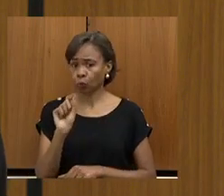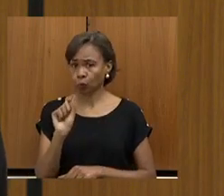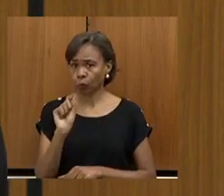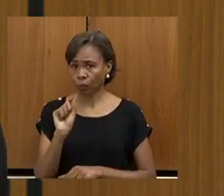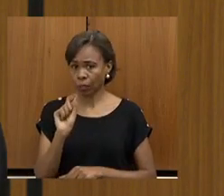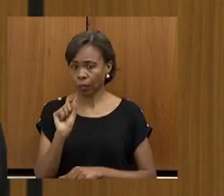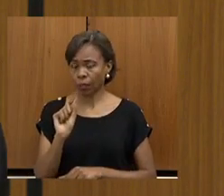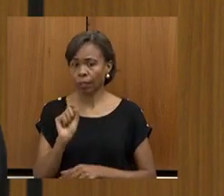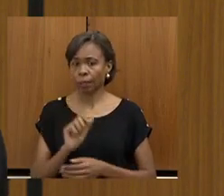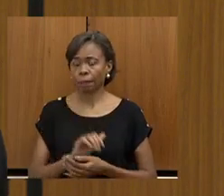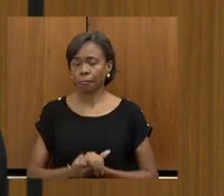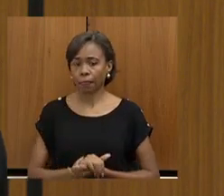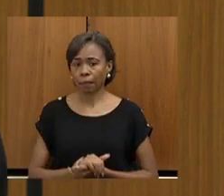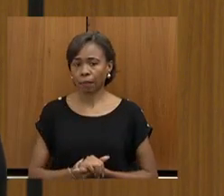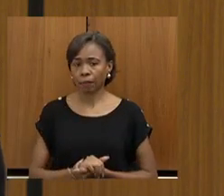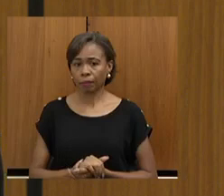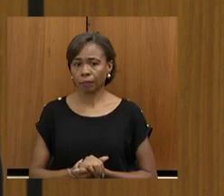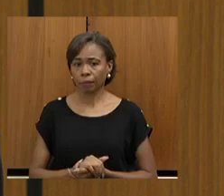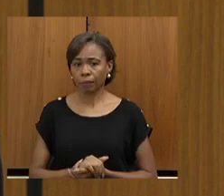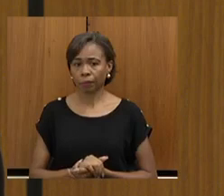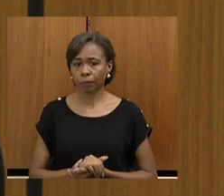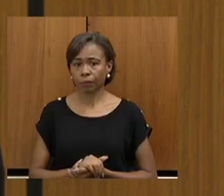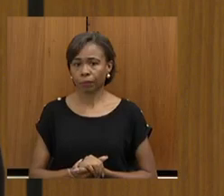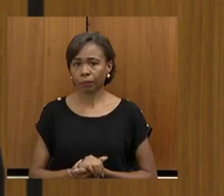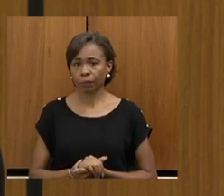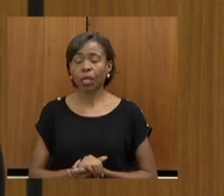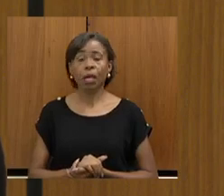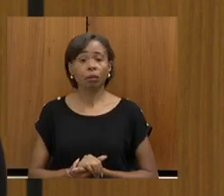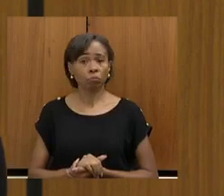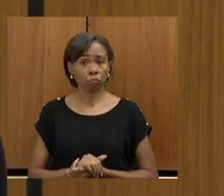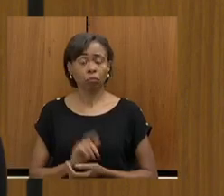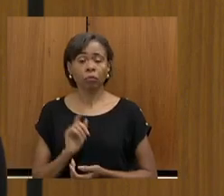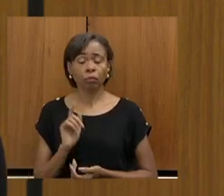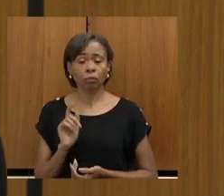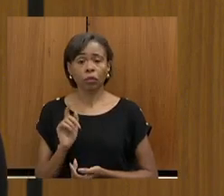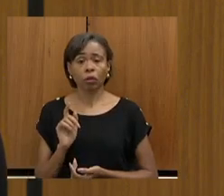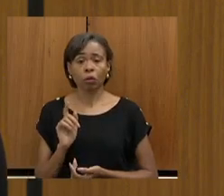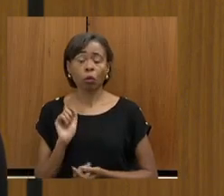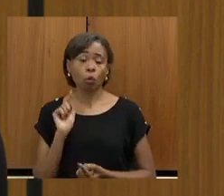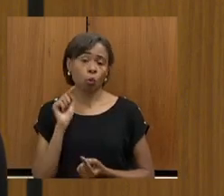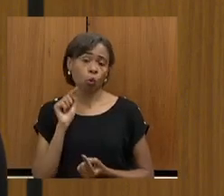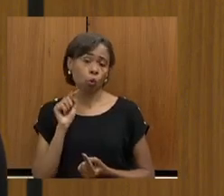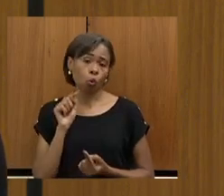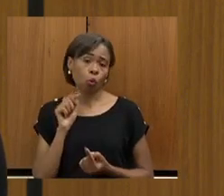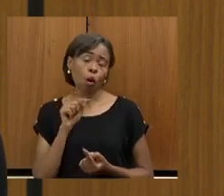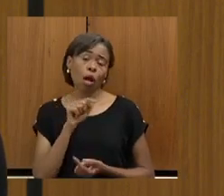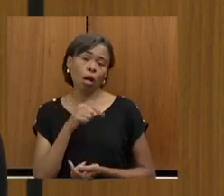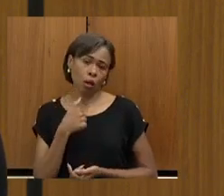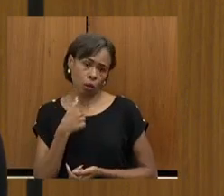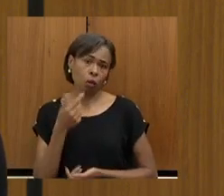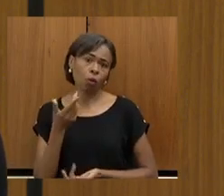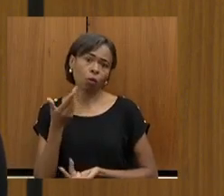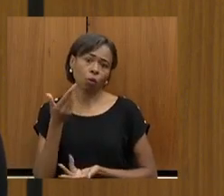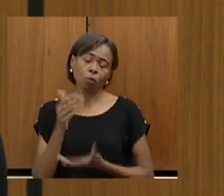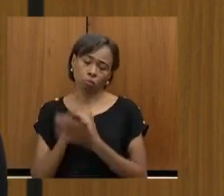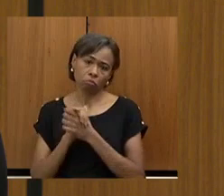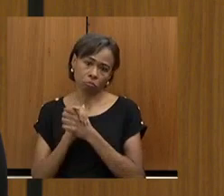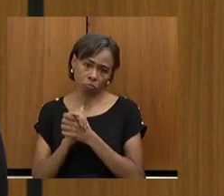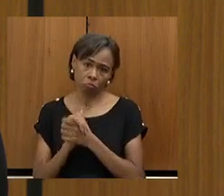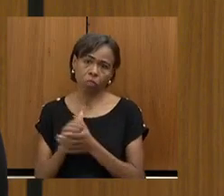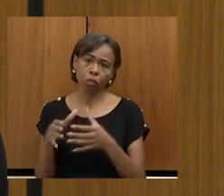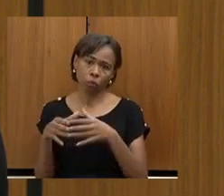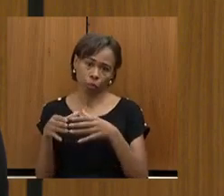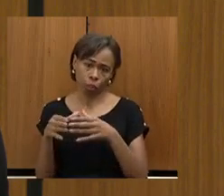a intenção, parabenizo a intenção da comissão de